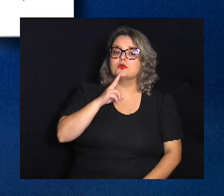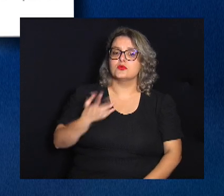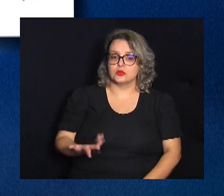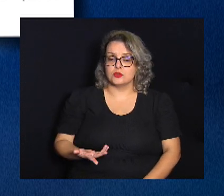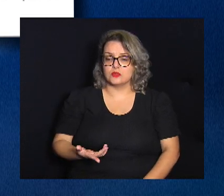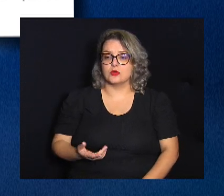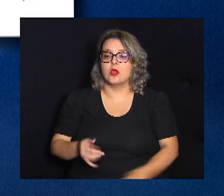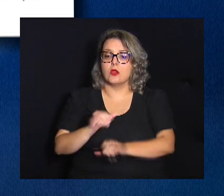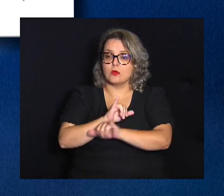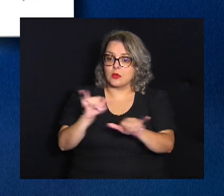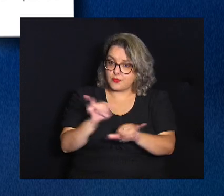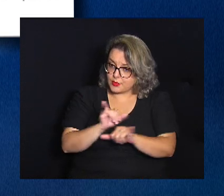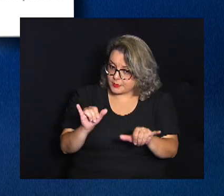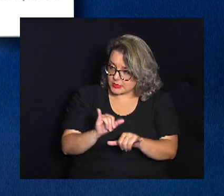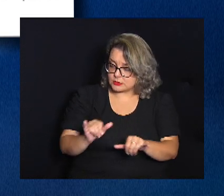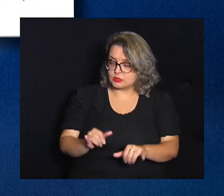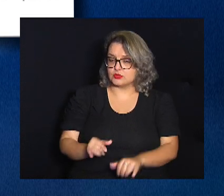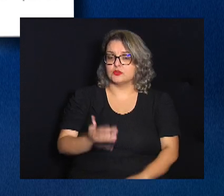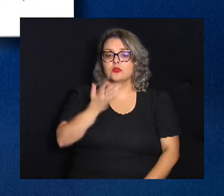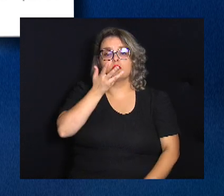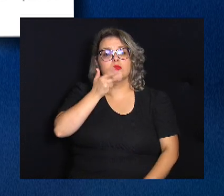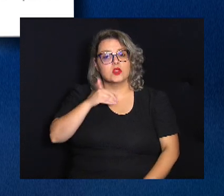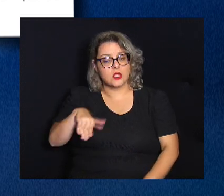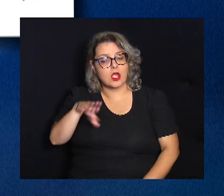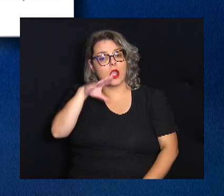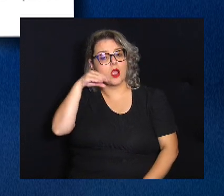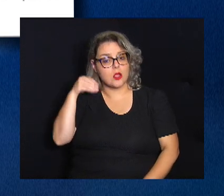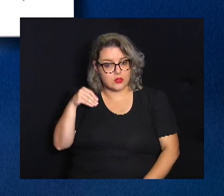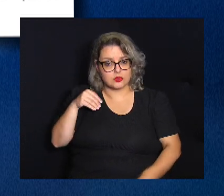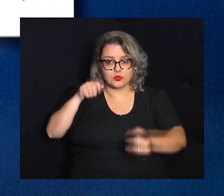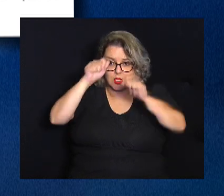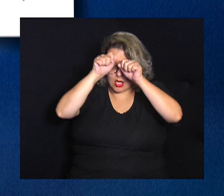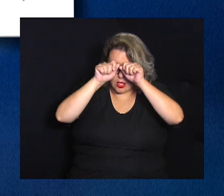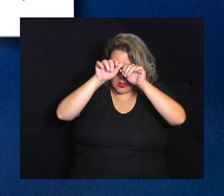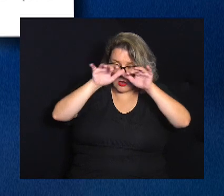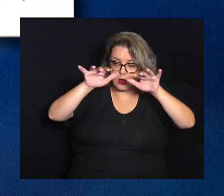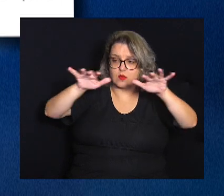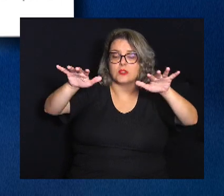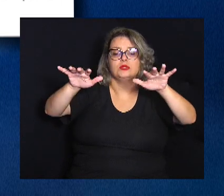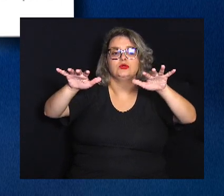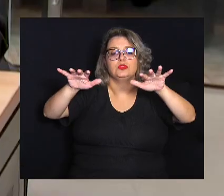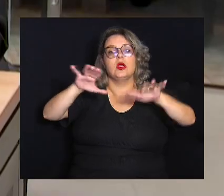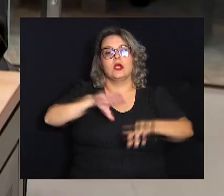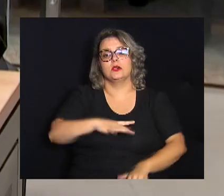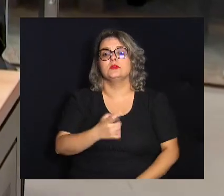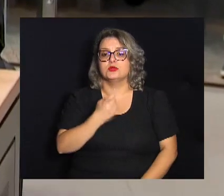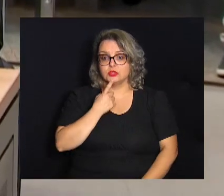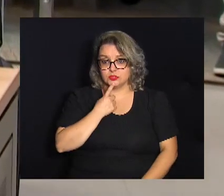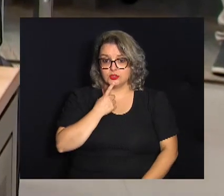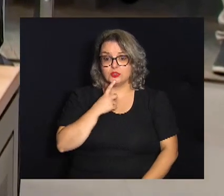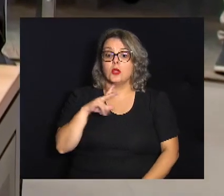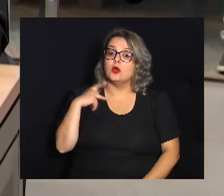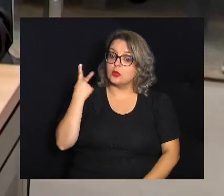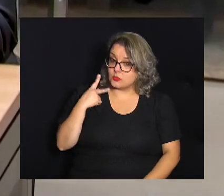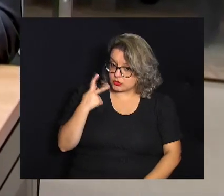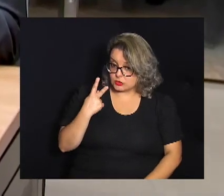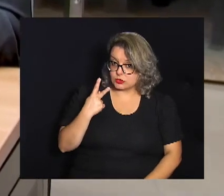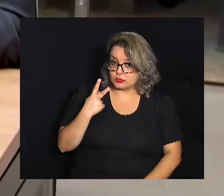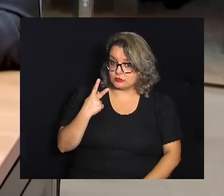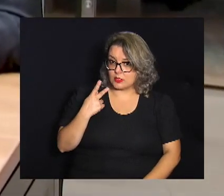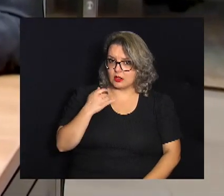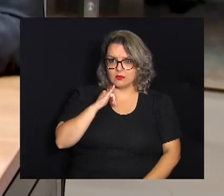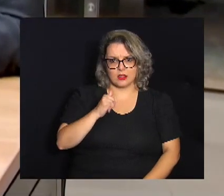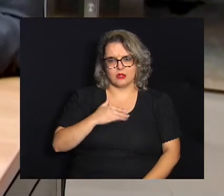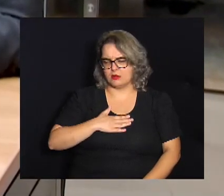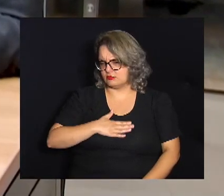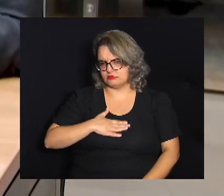solicitou informações sobre as crianças e adolescentes com o transtorno do espectro autista em Campinas. O parlamentar se diz insatisfeito com